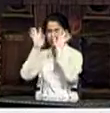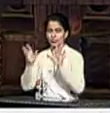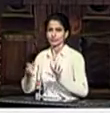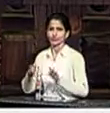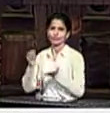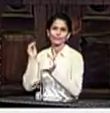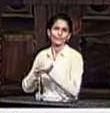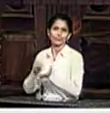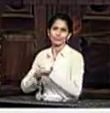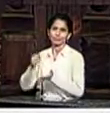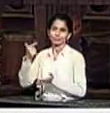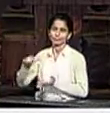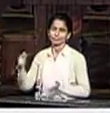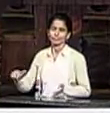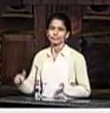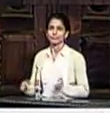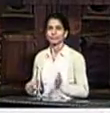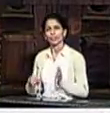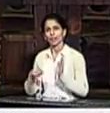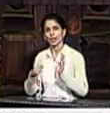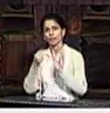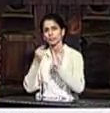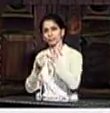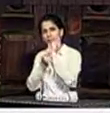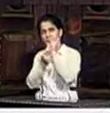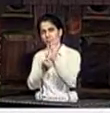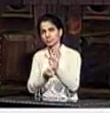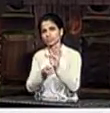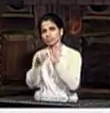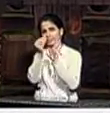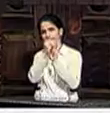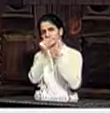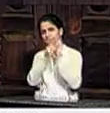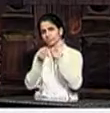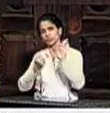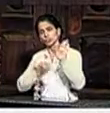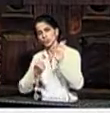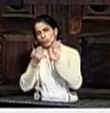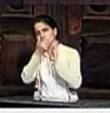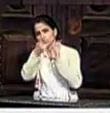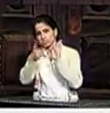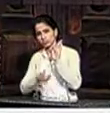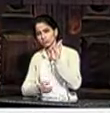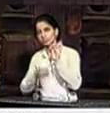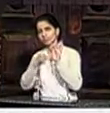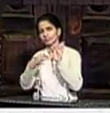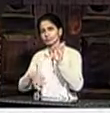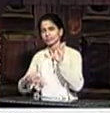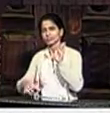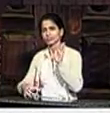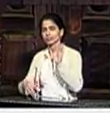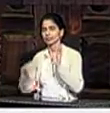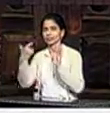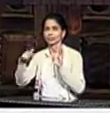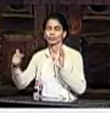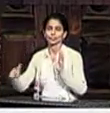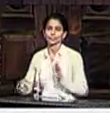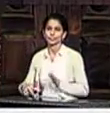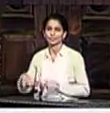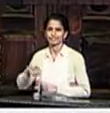trazer dados que justifiquem todo esse aparato que se criou. Nós aqui